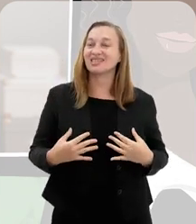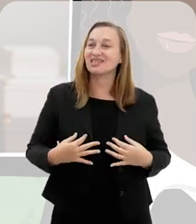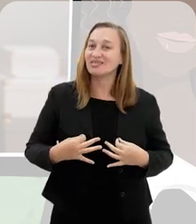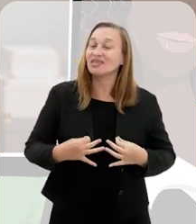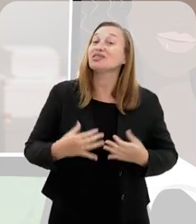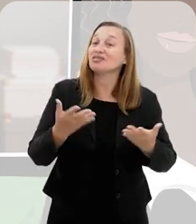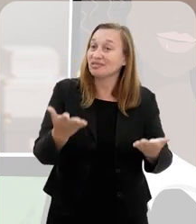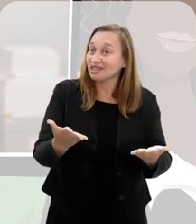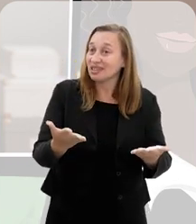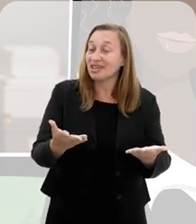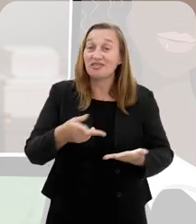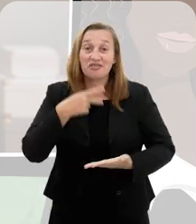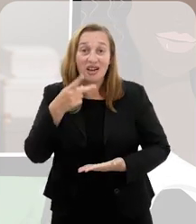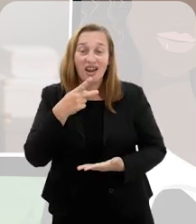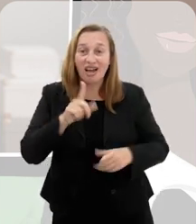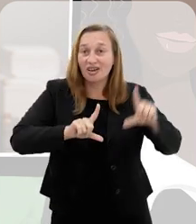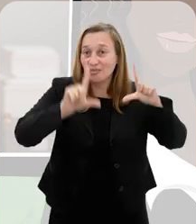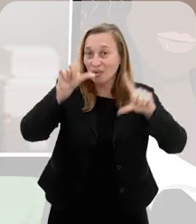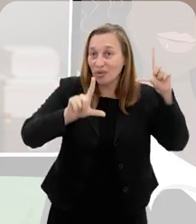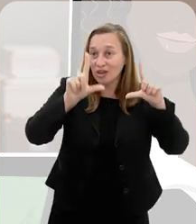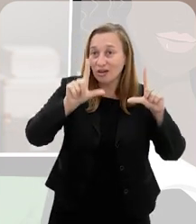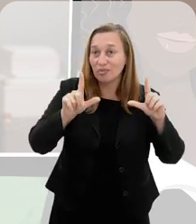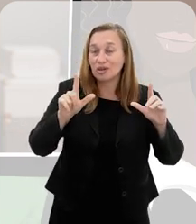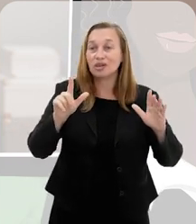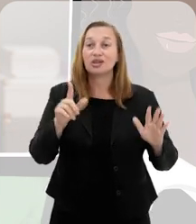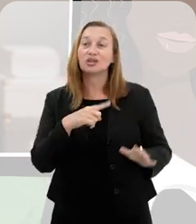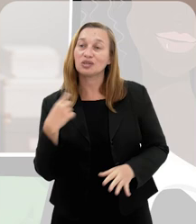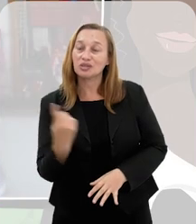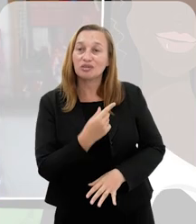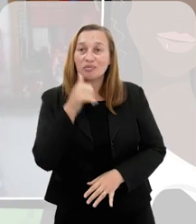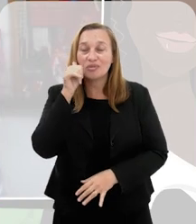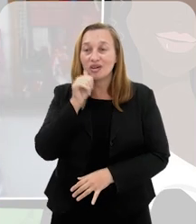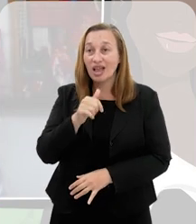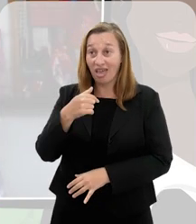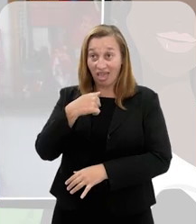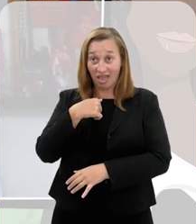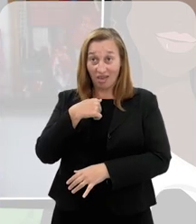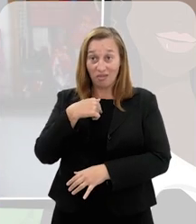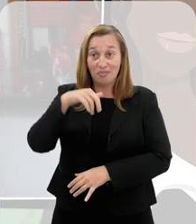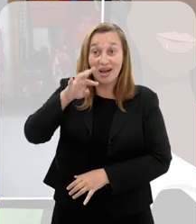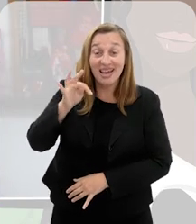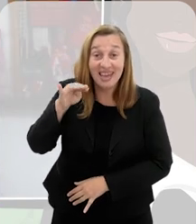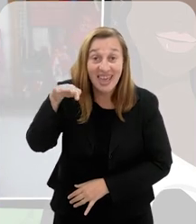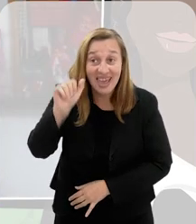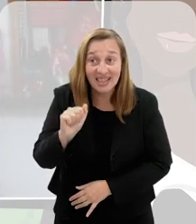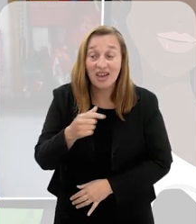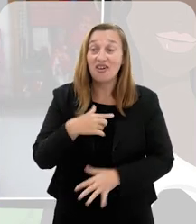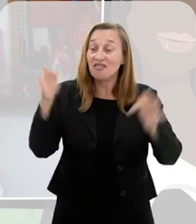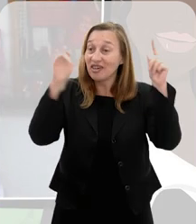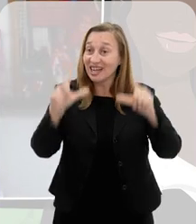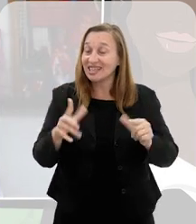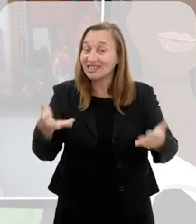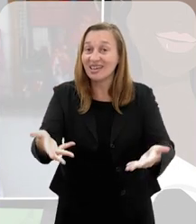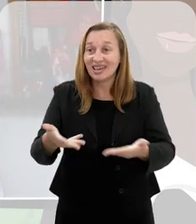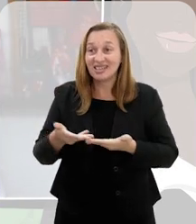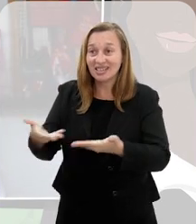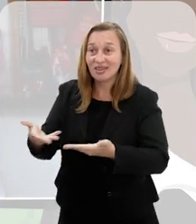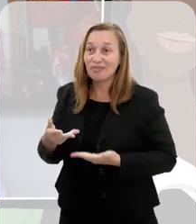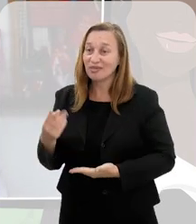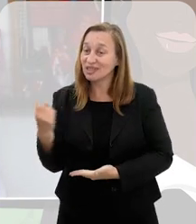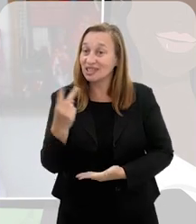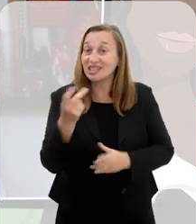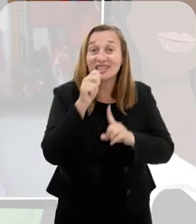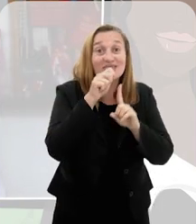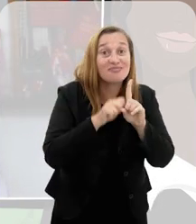a disponibilidade e dizer que o programa Toda Mulher e eu, Mariette, estou muito feliz em recebê-las,